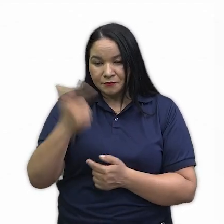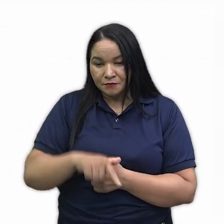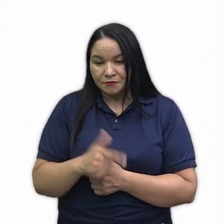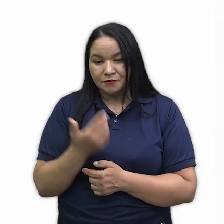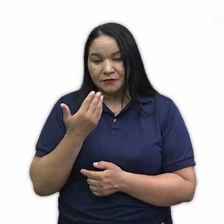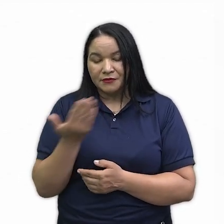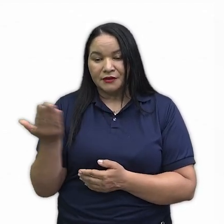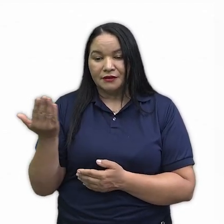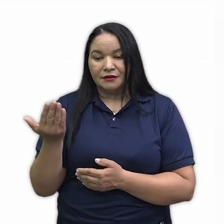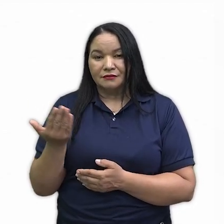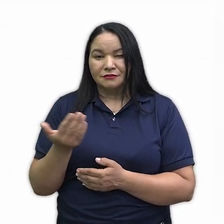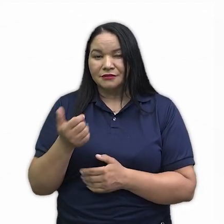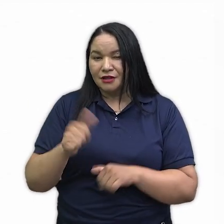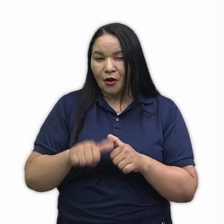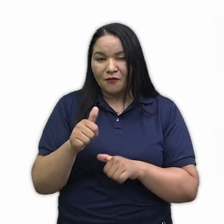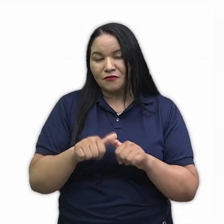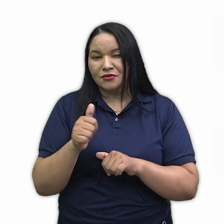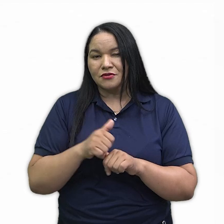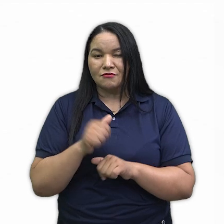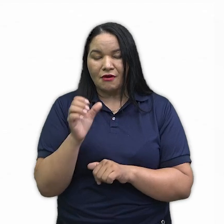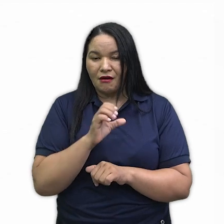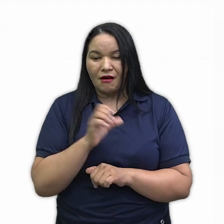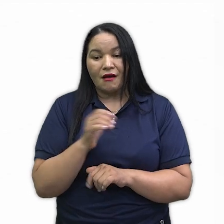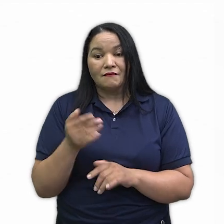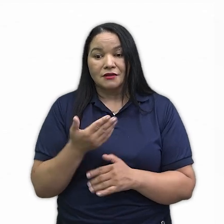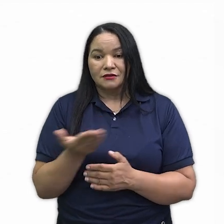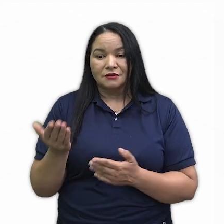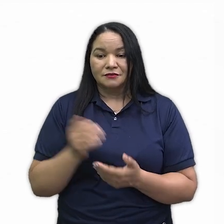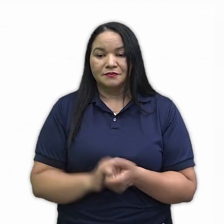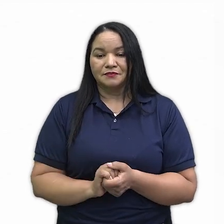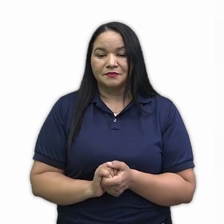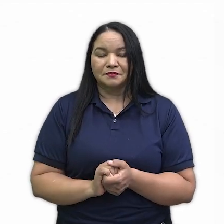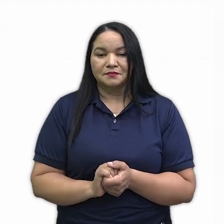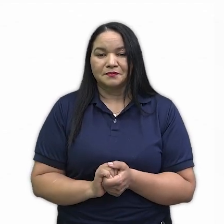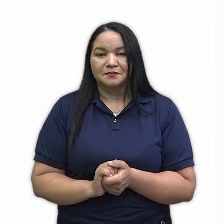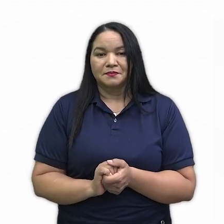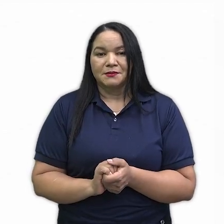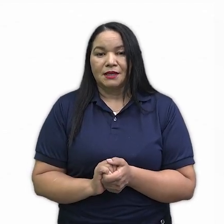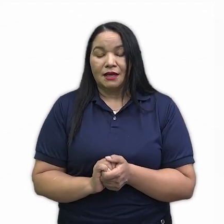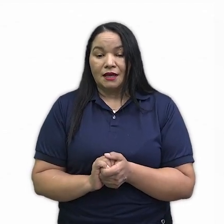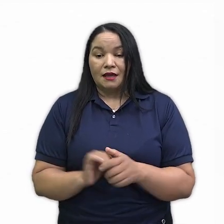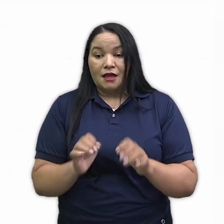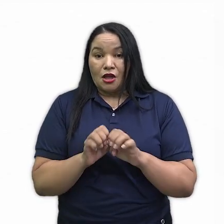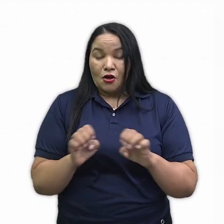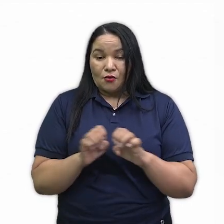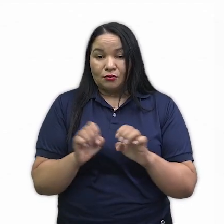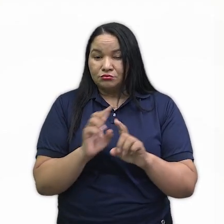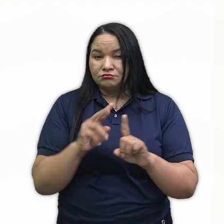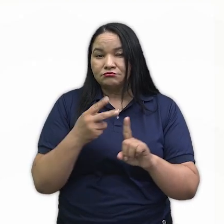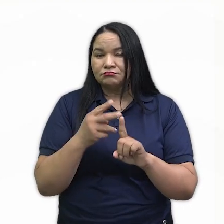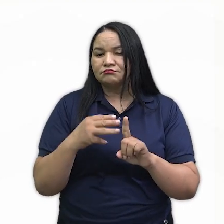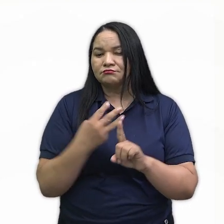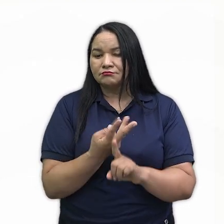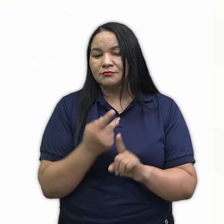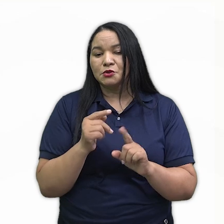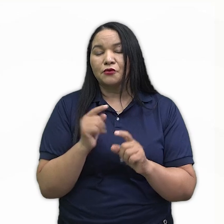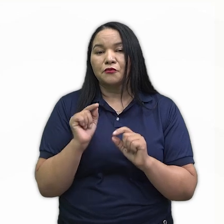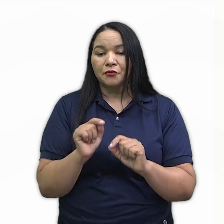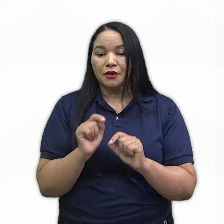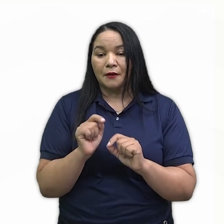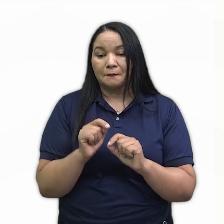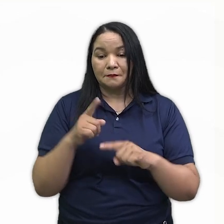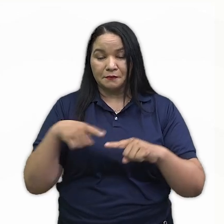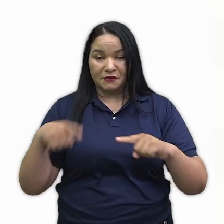aqui uma revisão rapidinho, equações exponenciais são aquelas equações onde